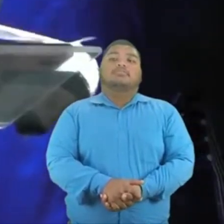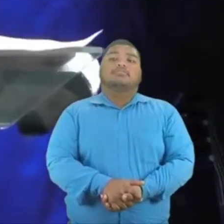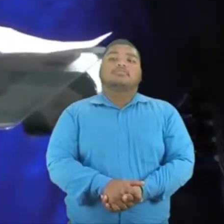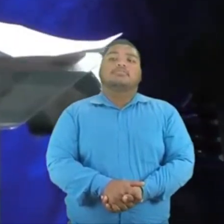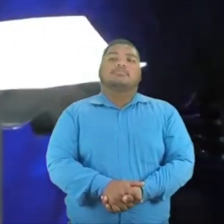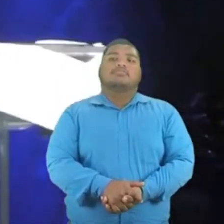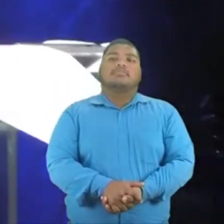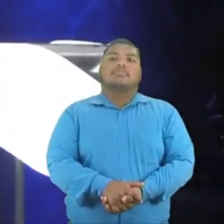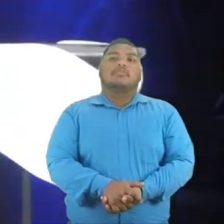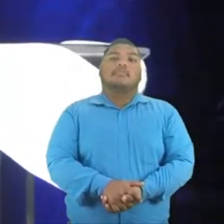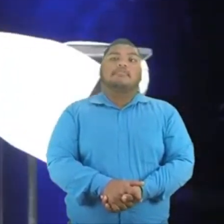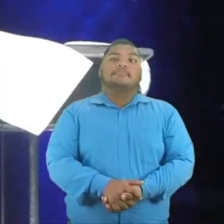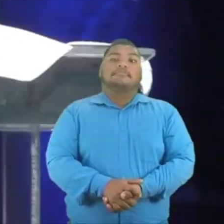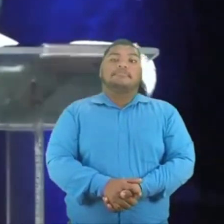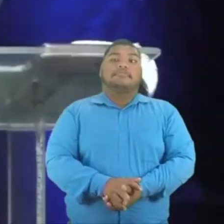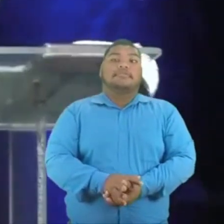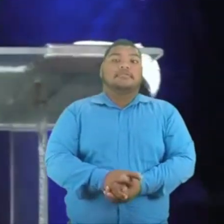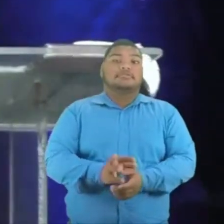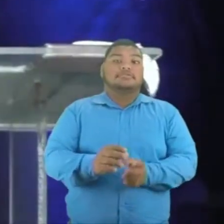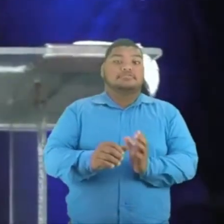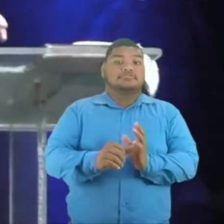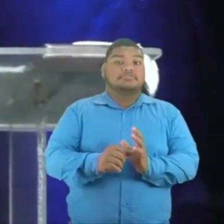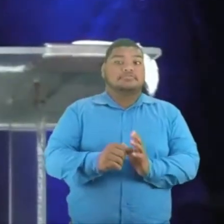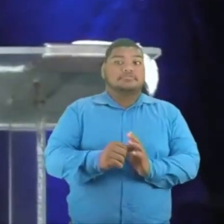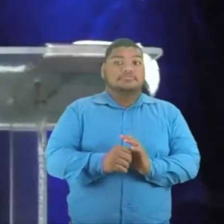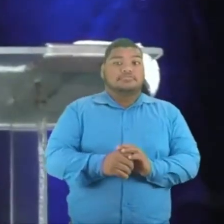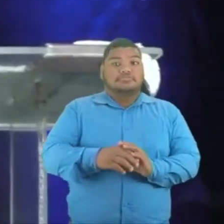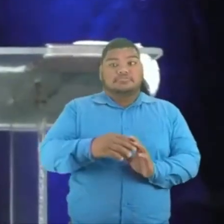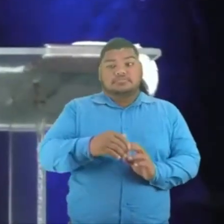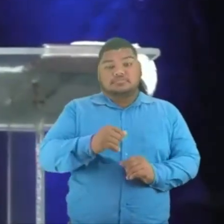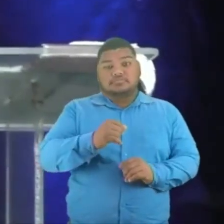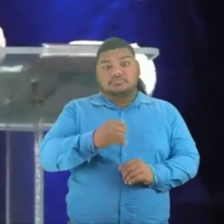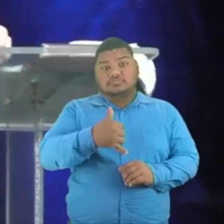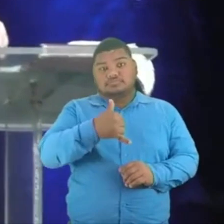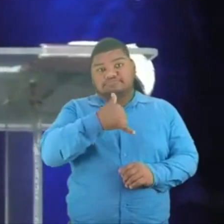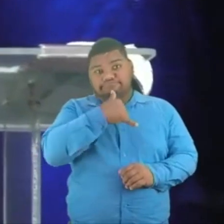E por último, decepcionamos com Deus